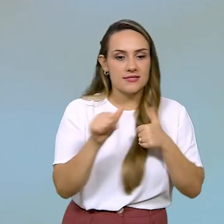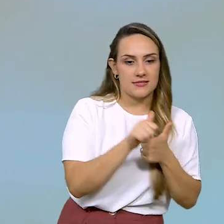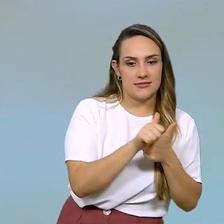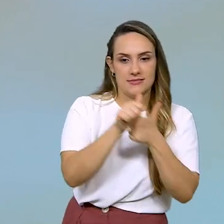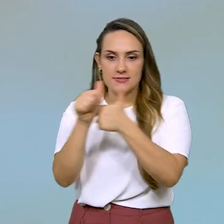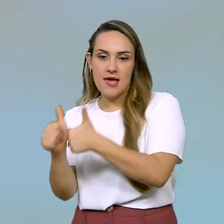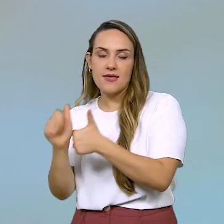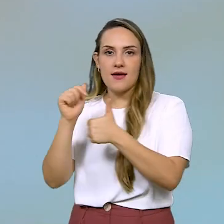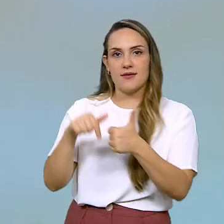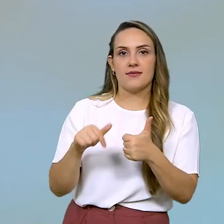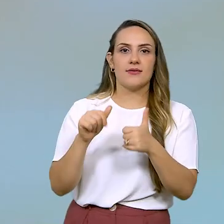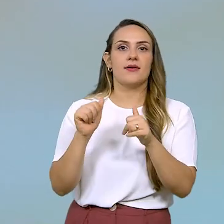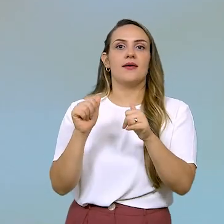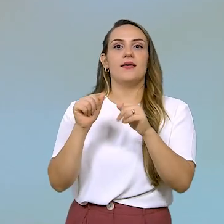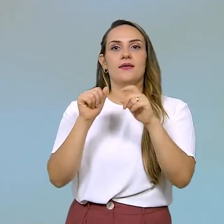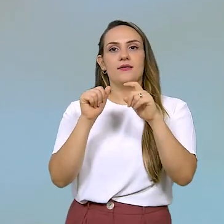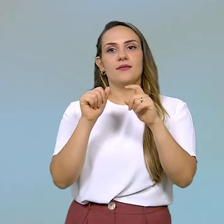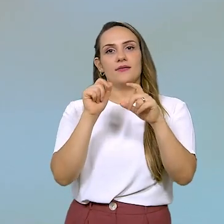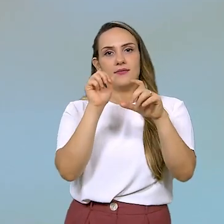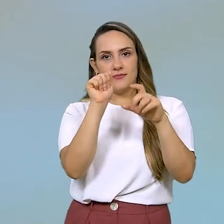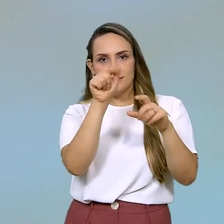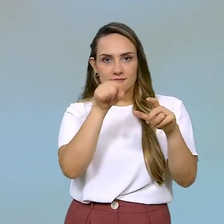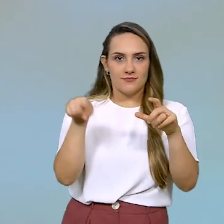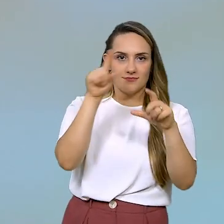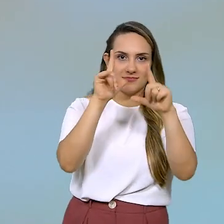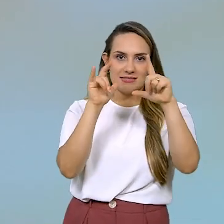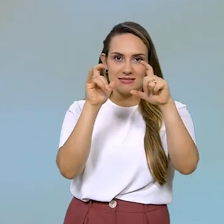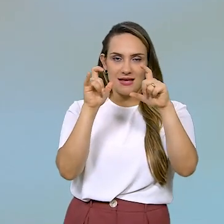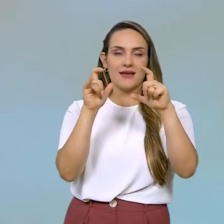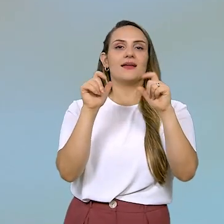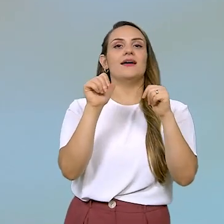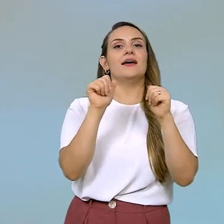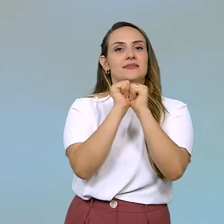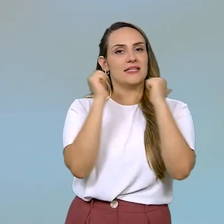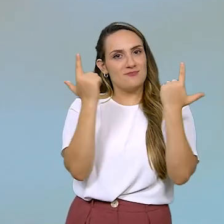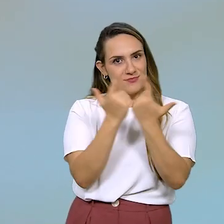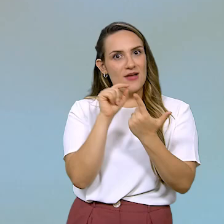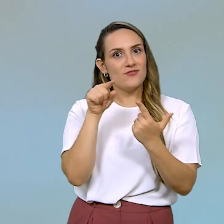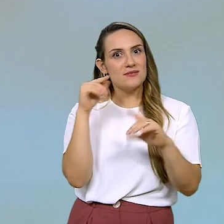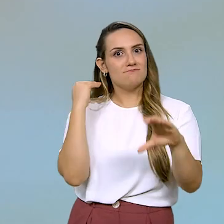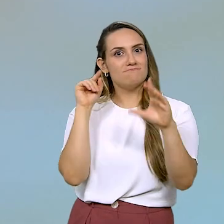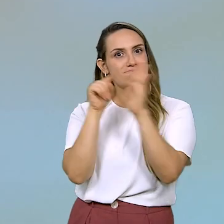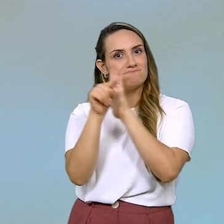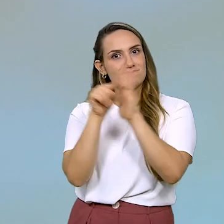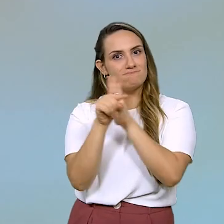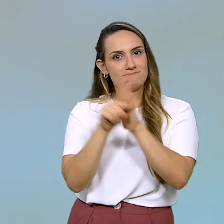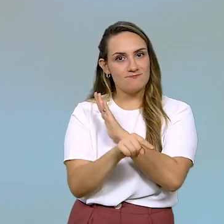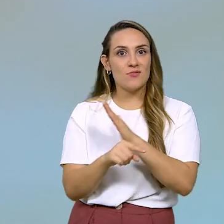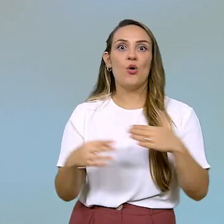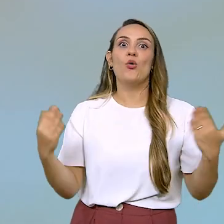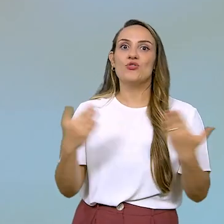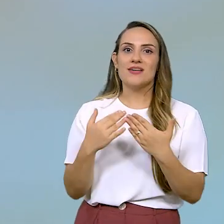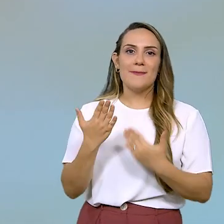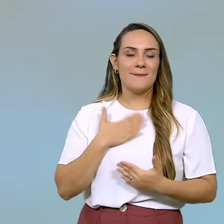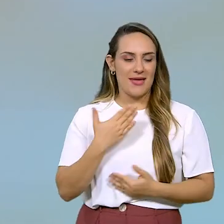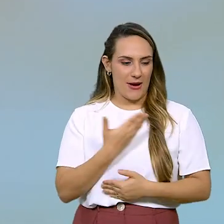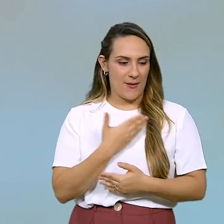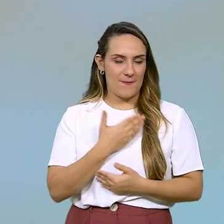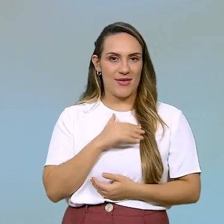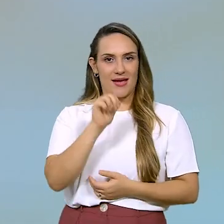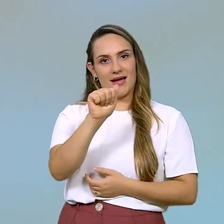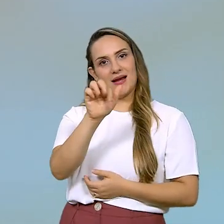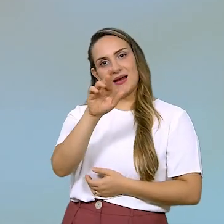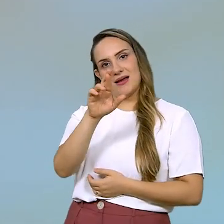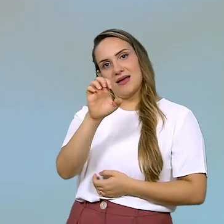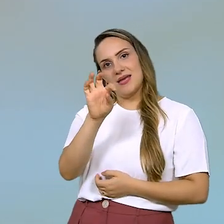vocês que seguem a Assembleia Legislativa de Mato Grosso do Sul no Instagram mandaram para a gente sobre esse tema. Quem vai apresentar essas perguntas